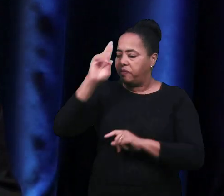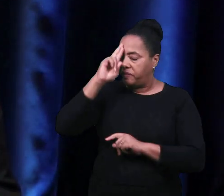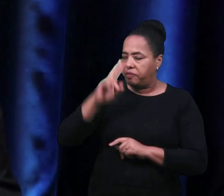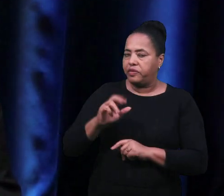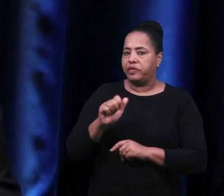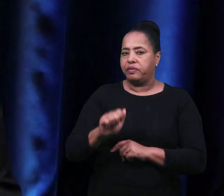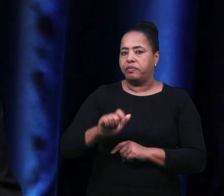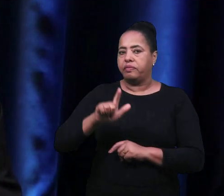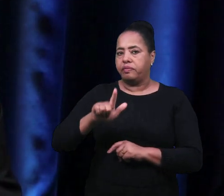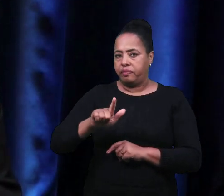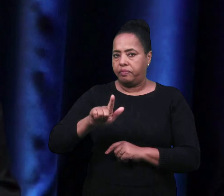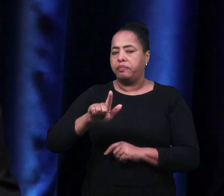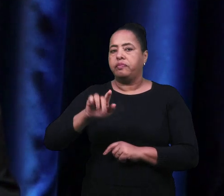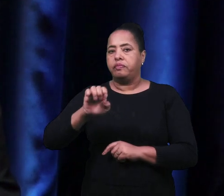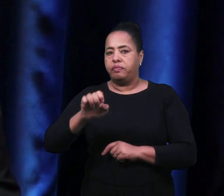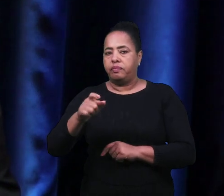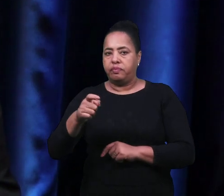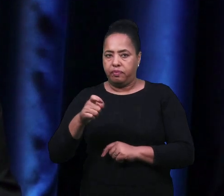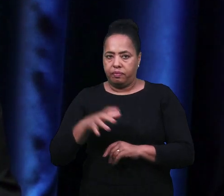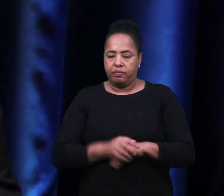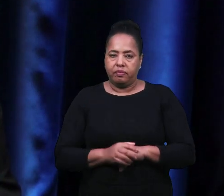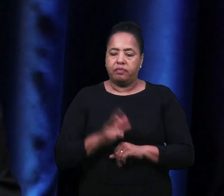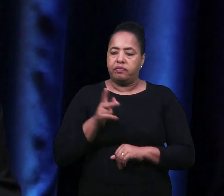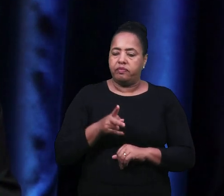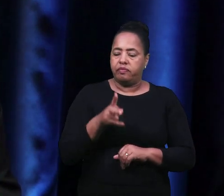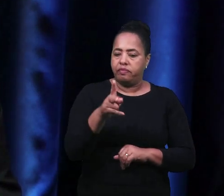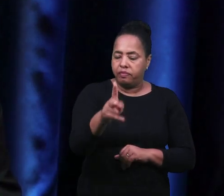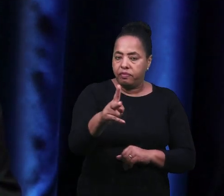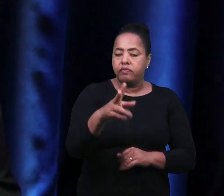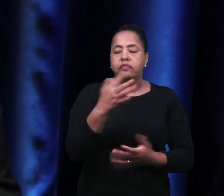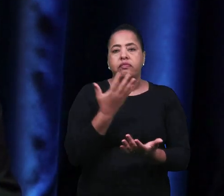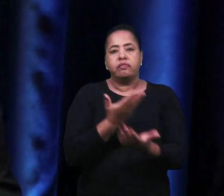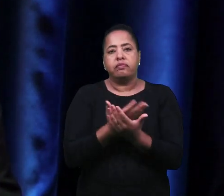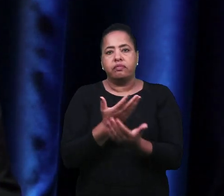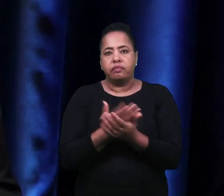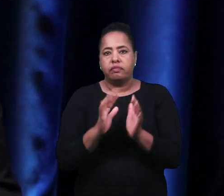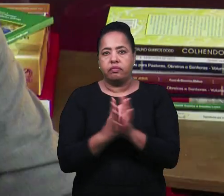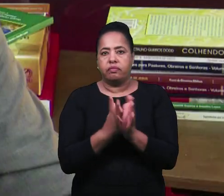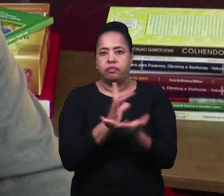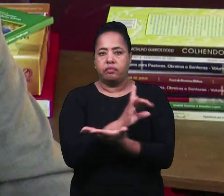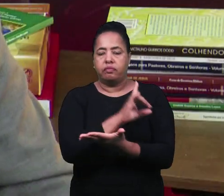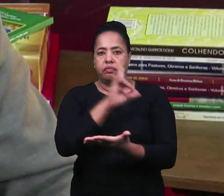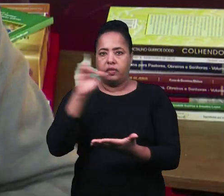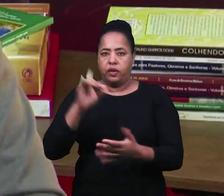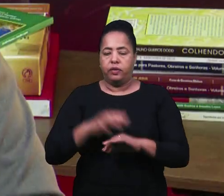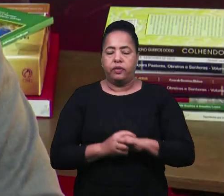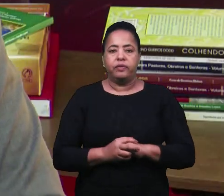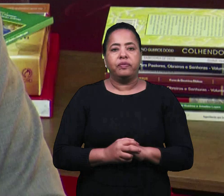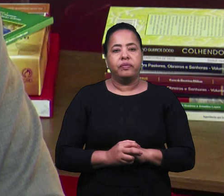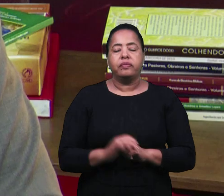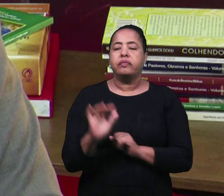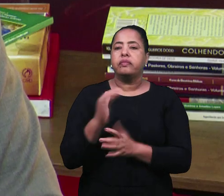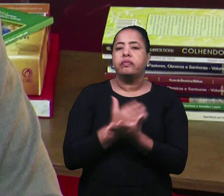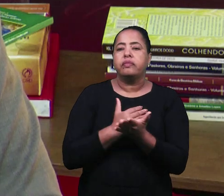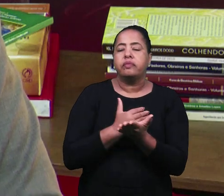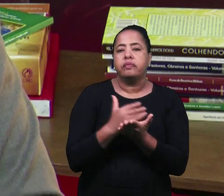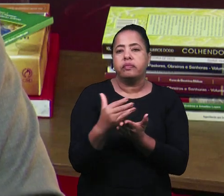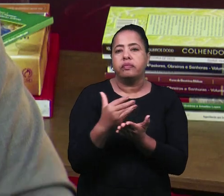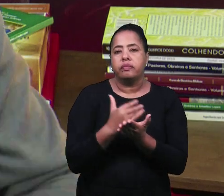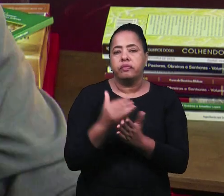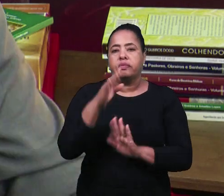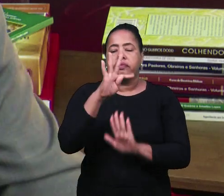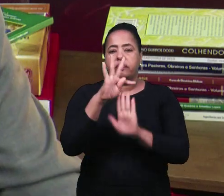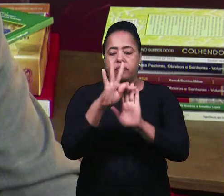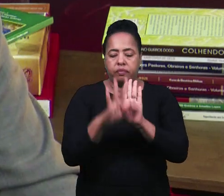todos os nossos irmãos. Vamos continuar os nossos estudos da Palavra de Deus. Nós vamos iniciar aqui lendo